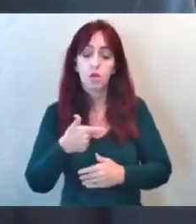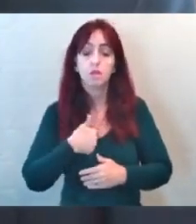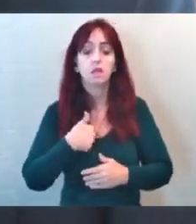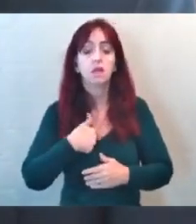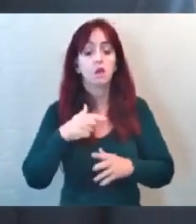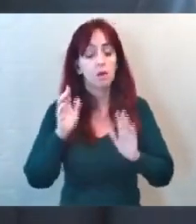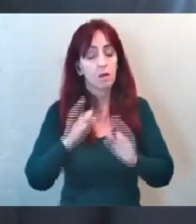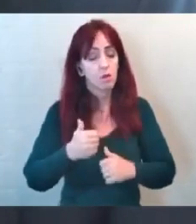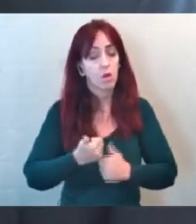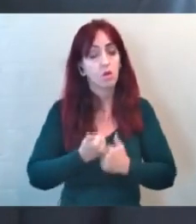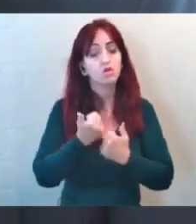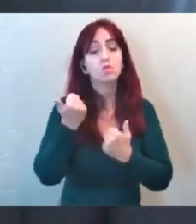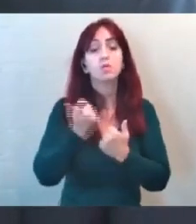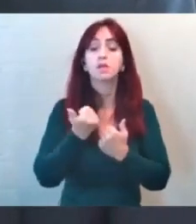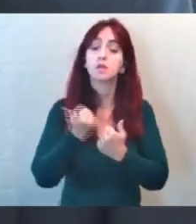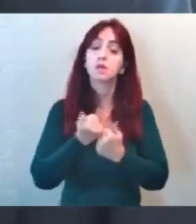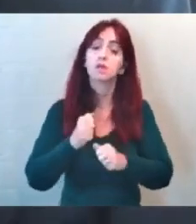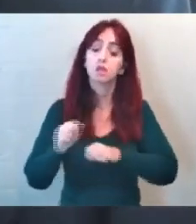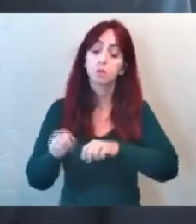mobilidade.